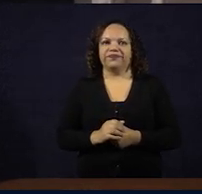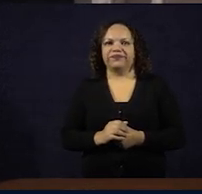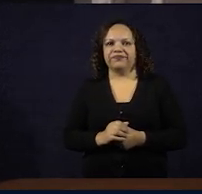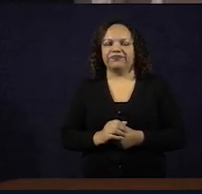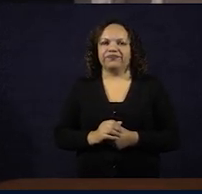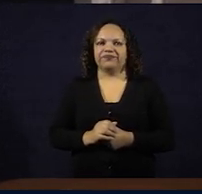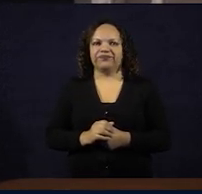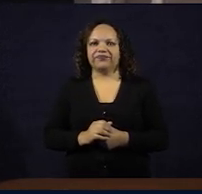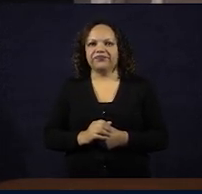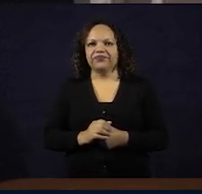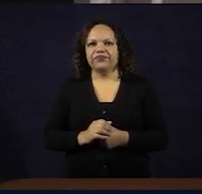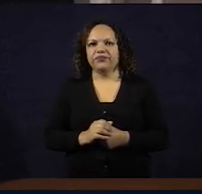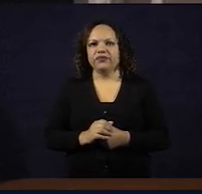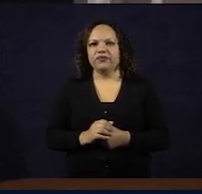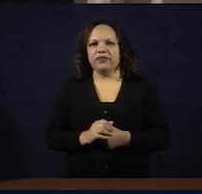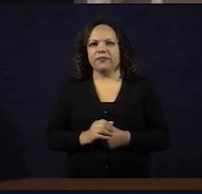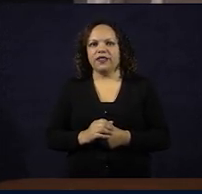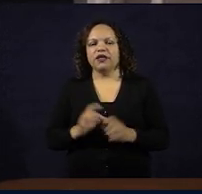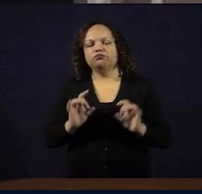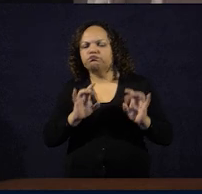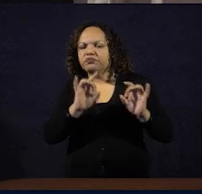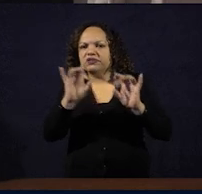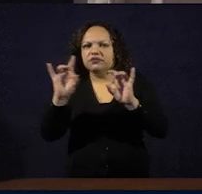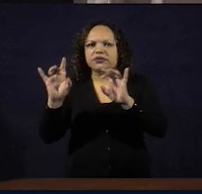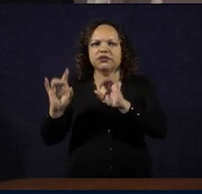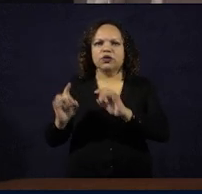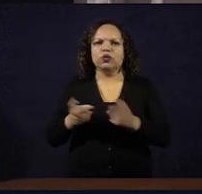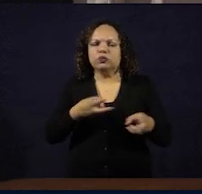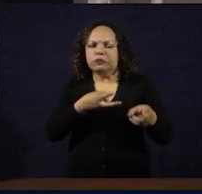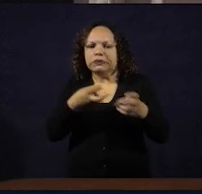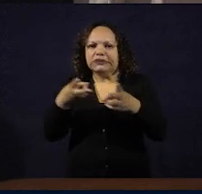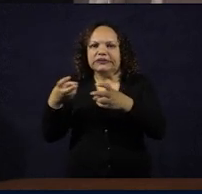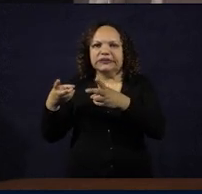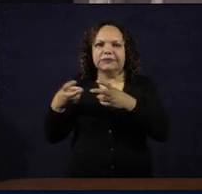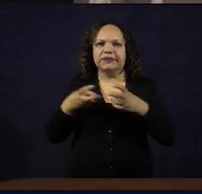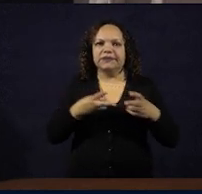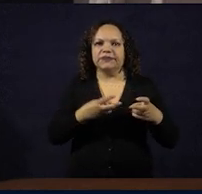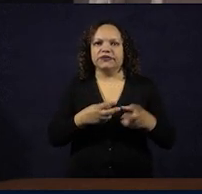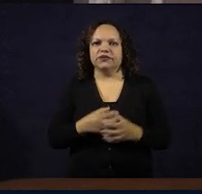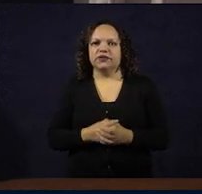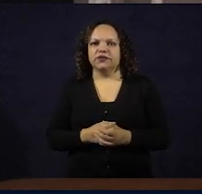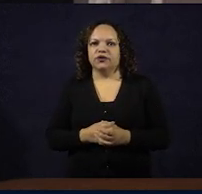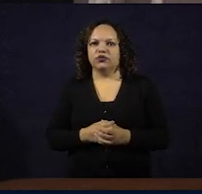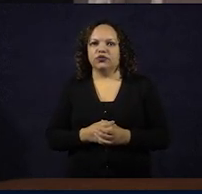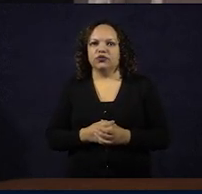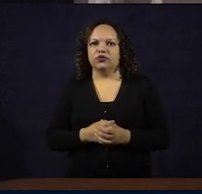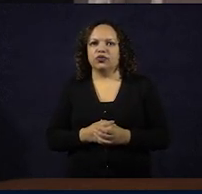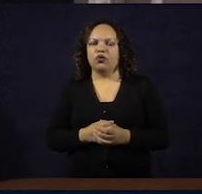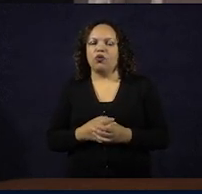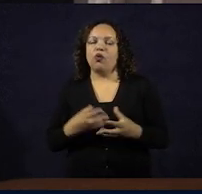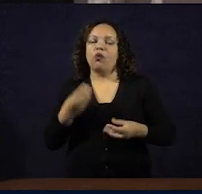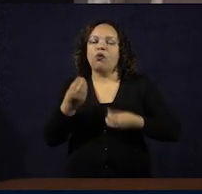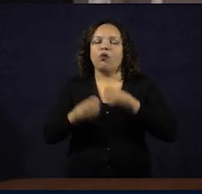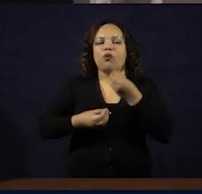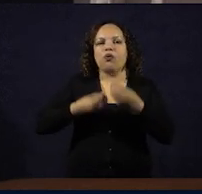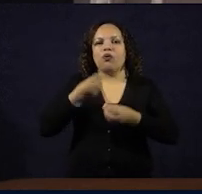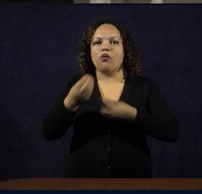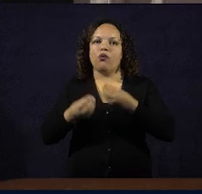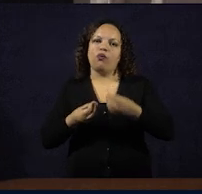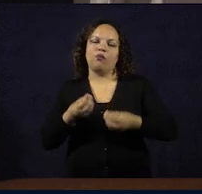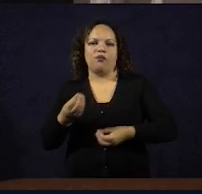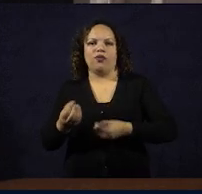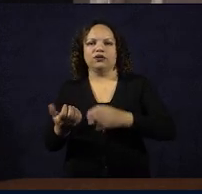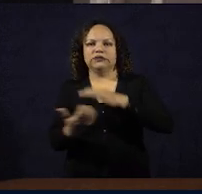e Especialmente quando a gente vê o tamanho do setor dentro do PIB Então acho que